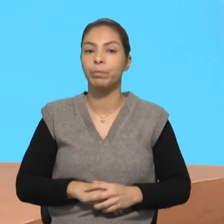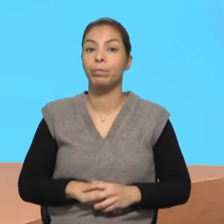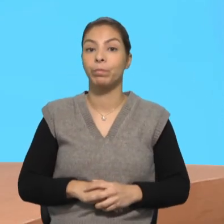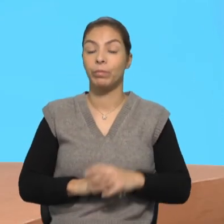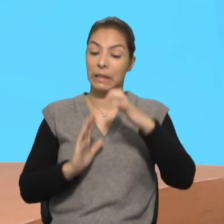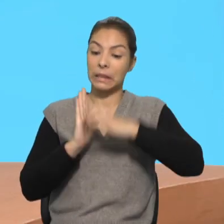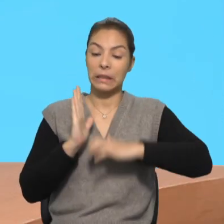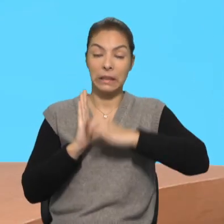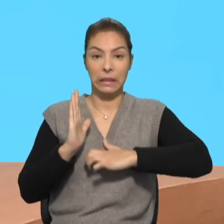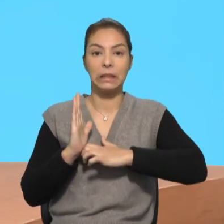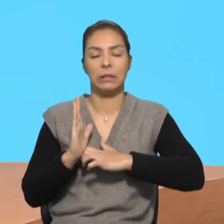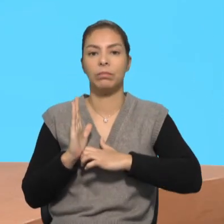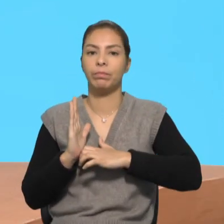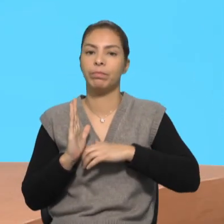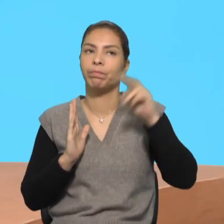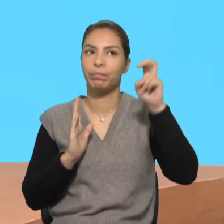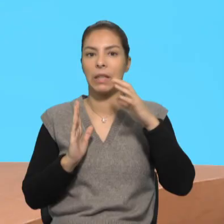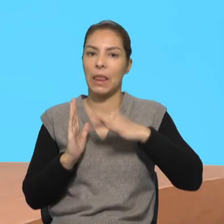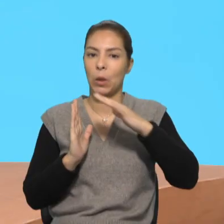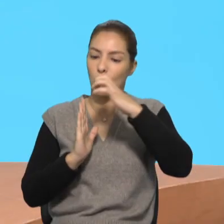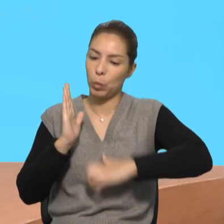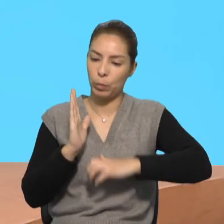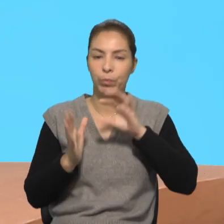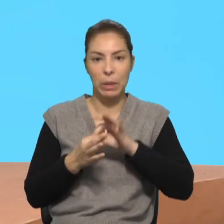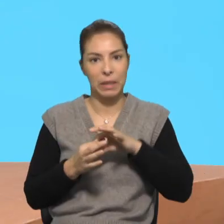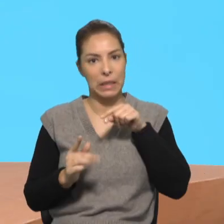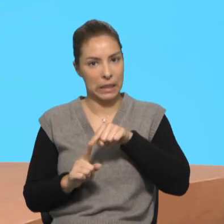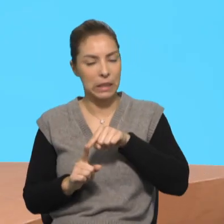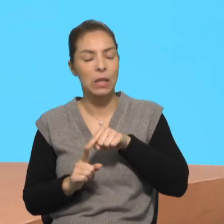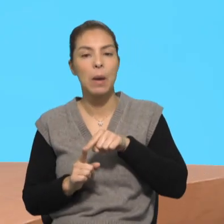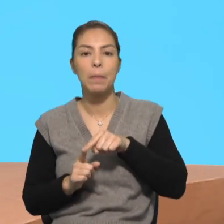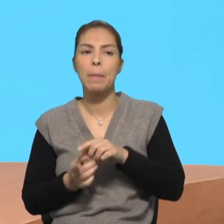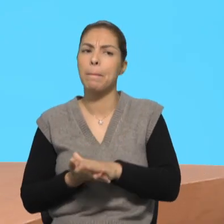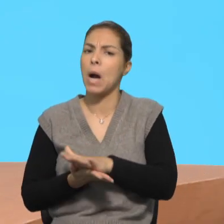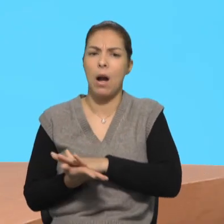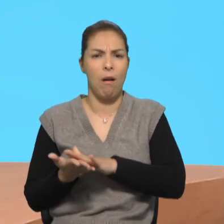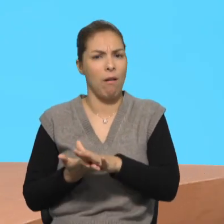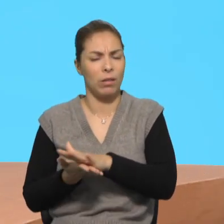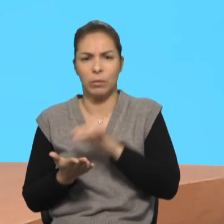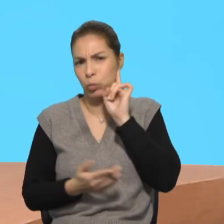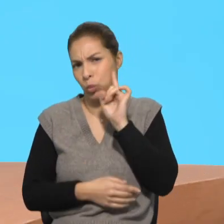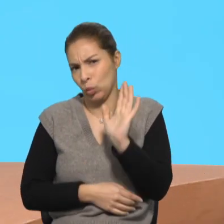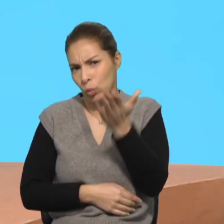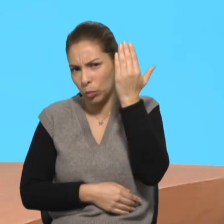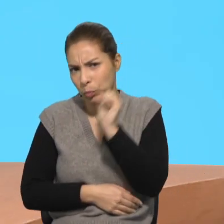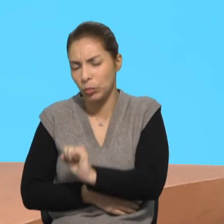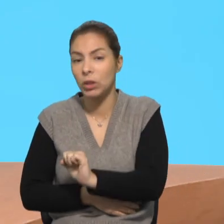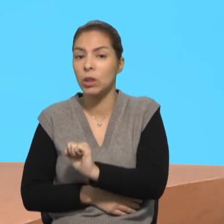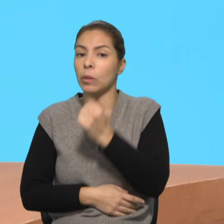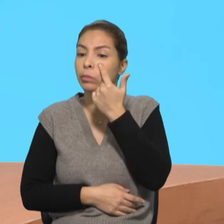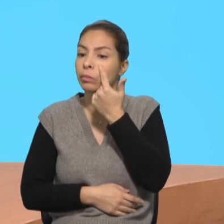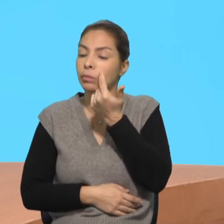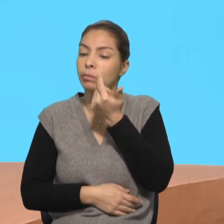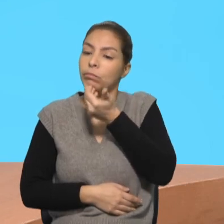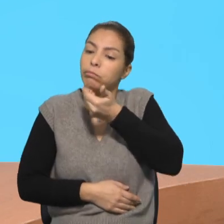Criaturas é de facto um texto basilar da experiência